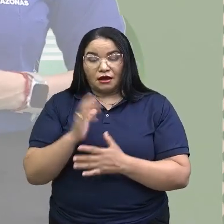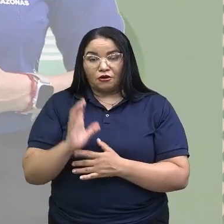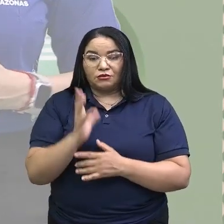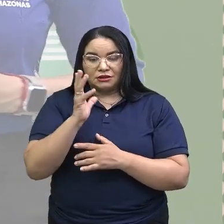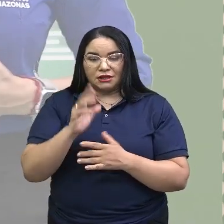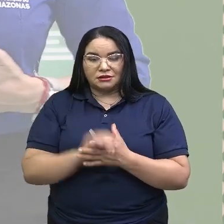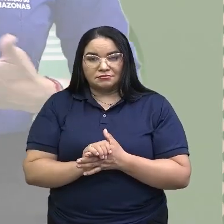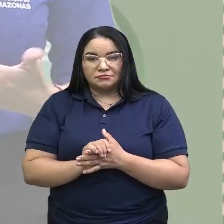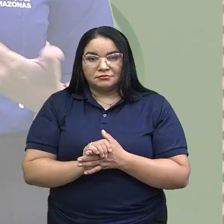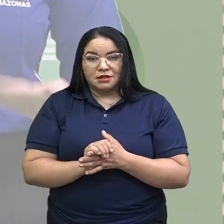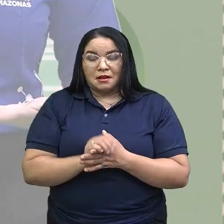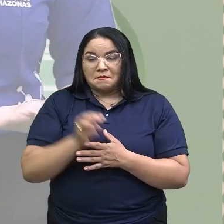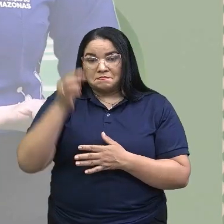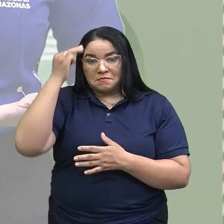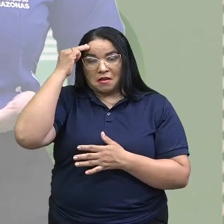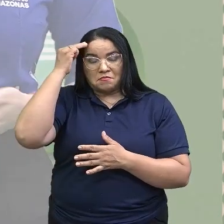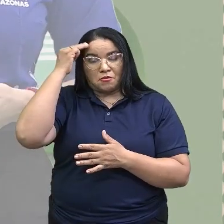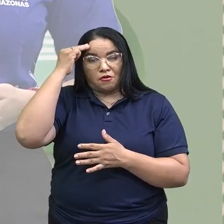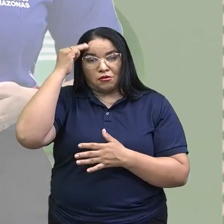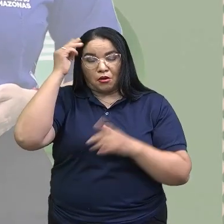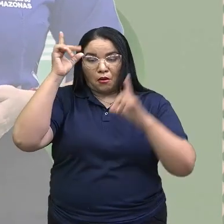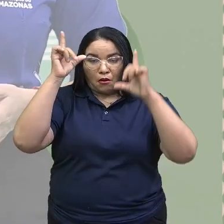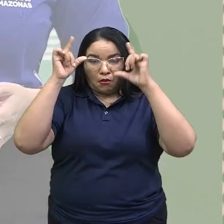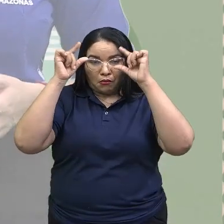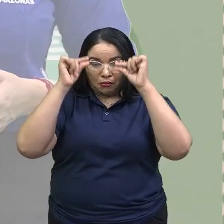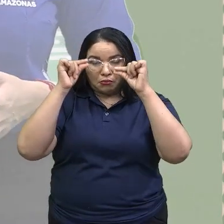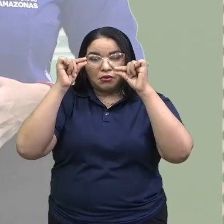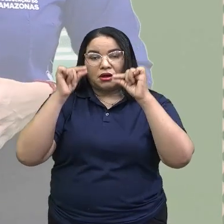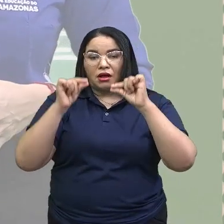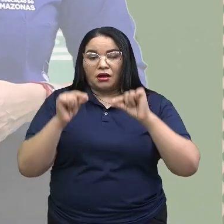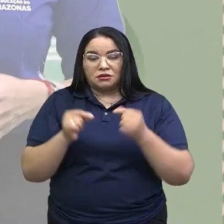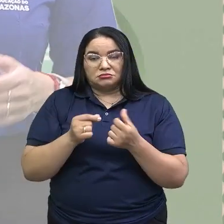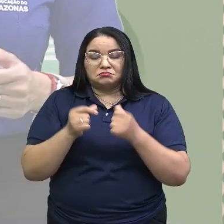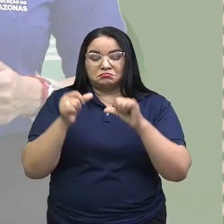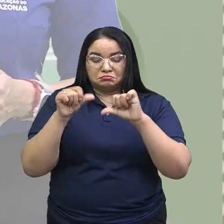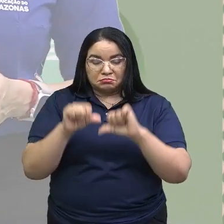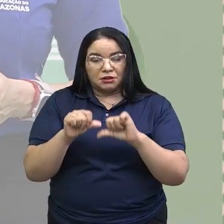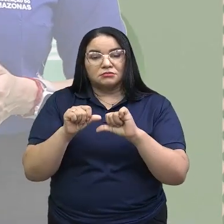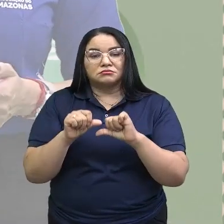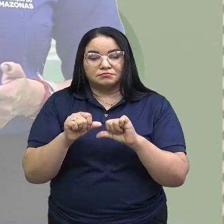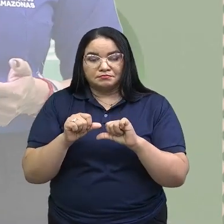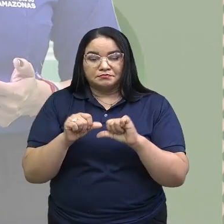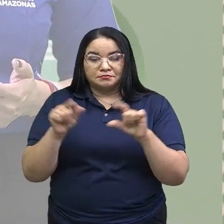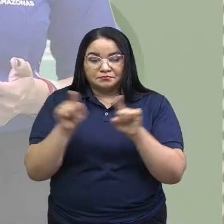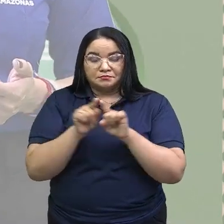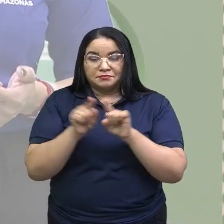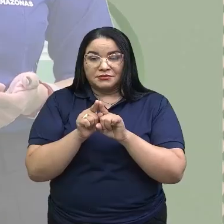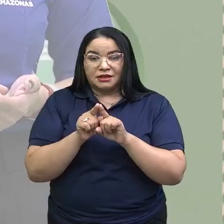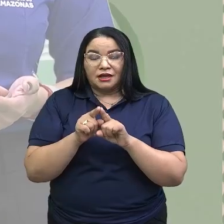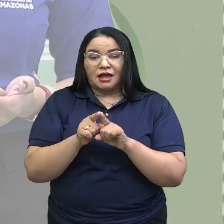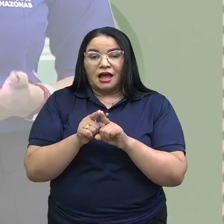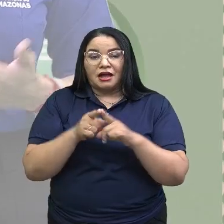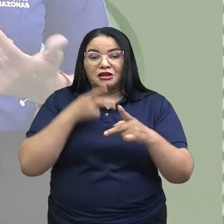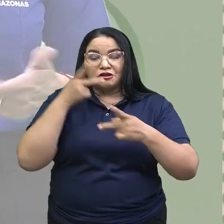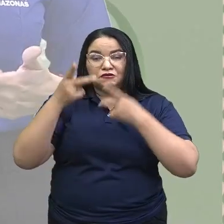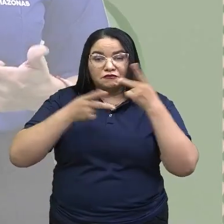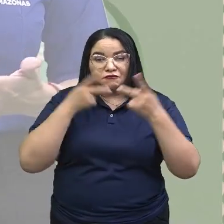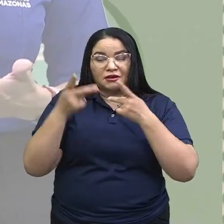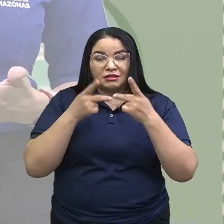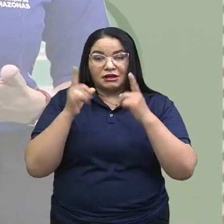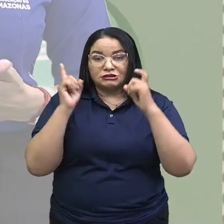a perda quase total da memória, além, né, da dificuldade em falar e